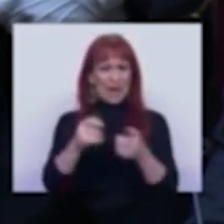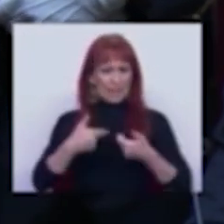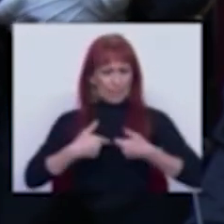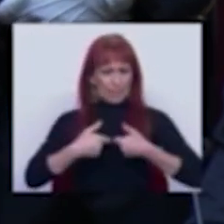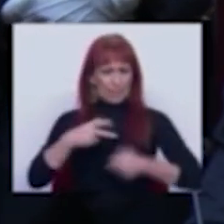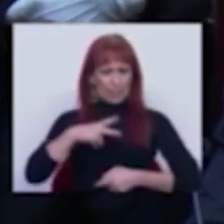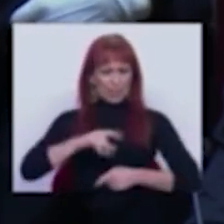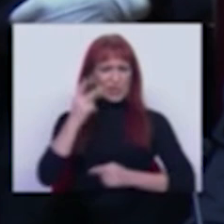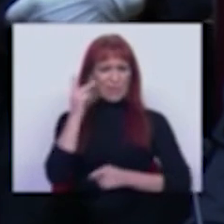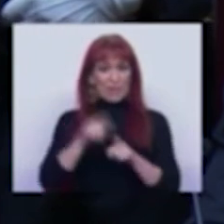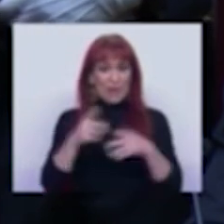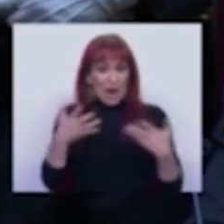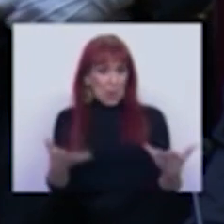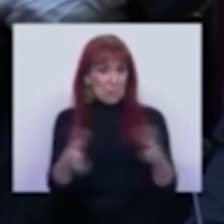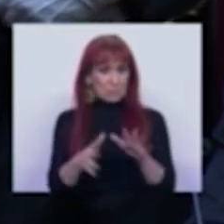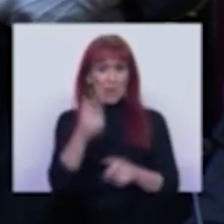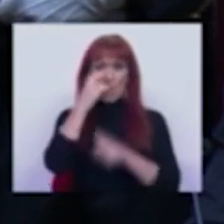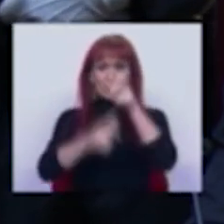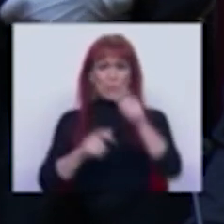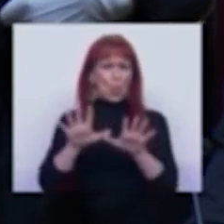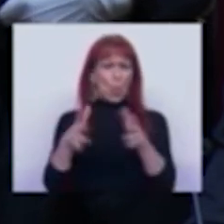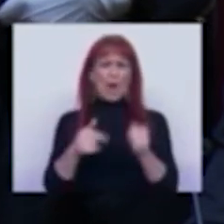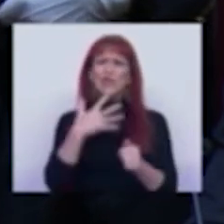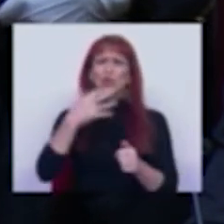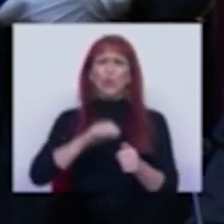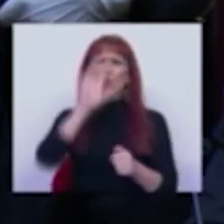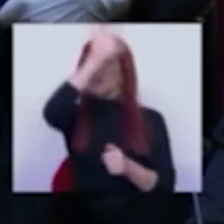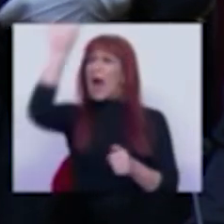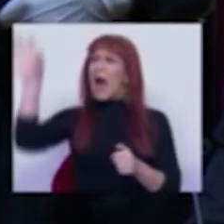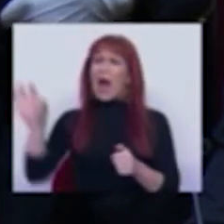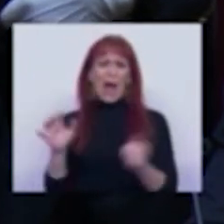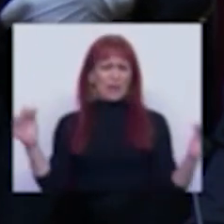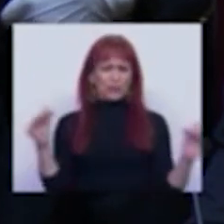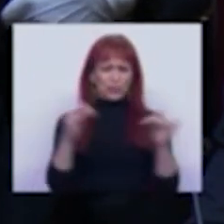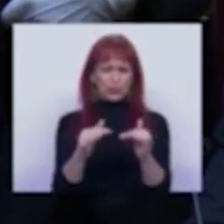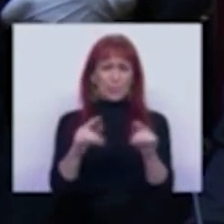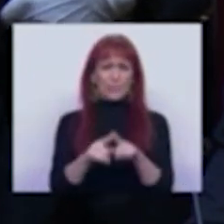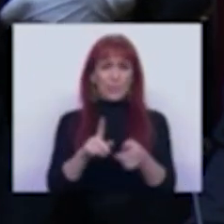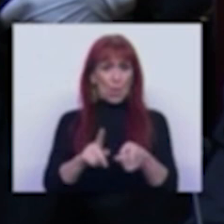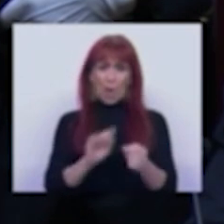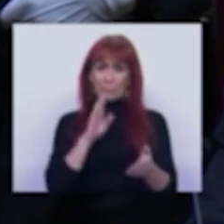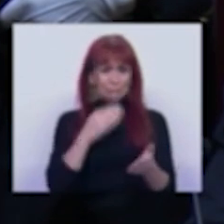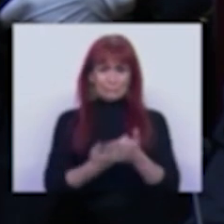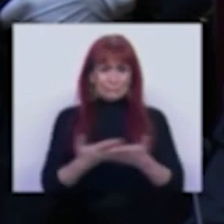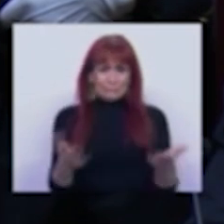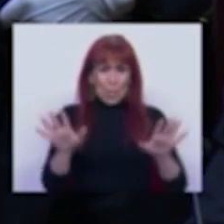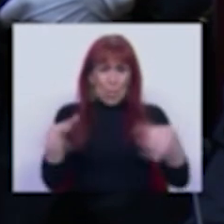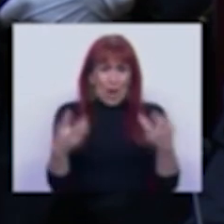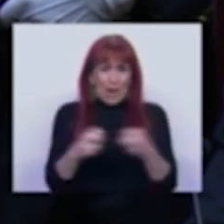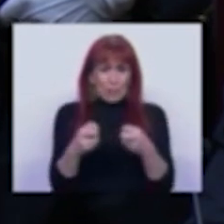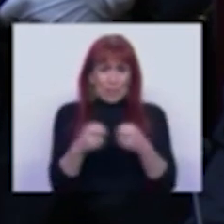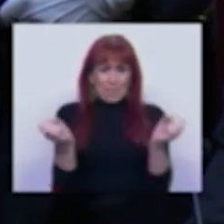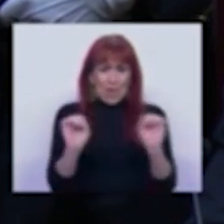nosso, onde vivem atualmente cidadãos de quase todas as nacionalidades, sem que isso constitua qualquer